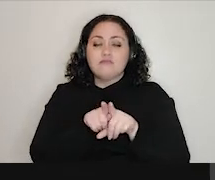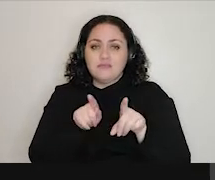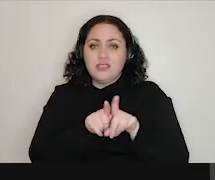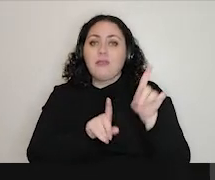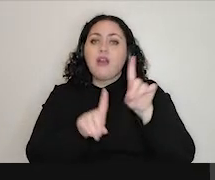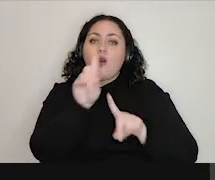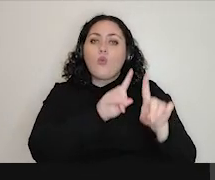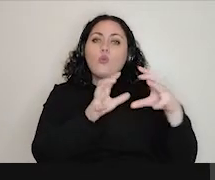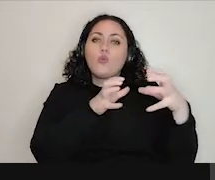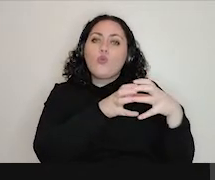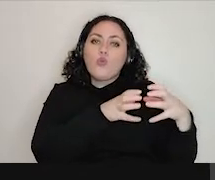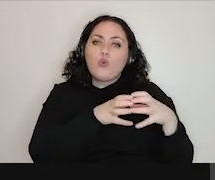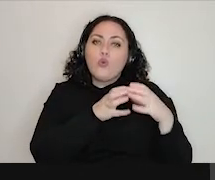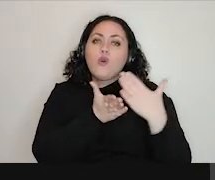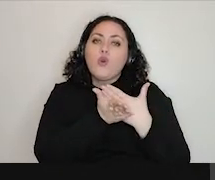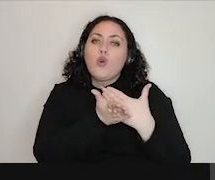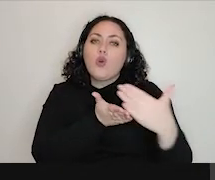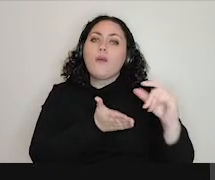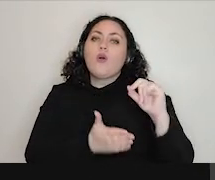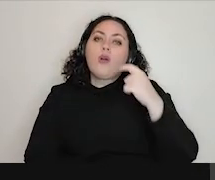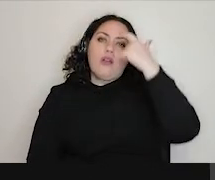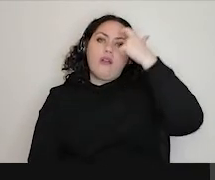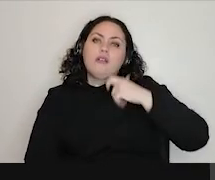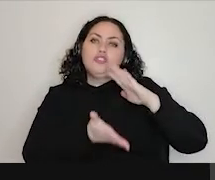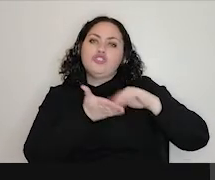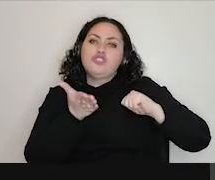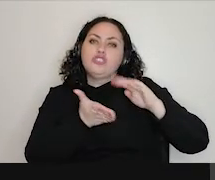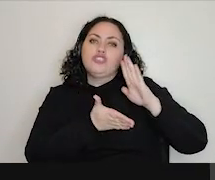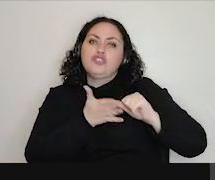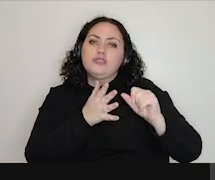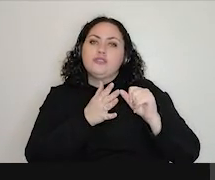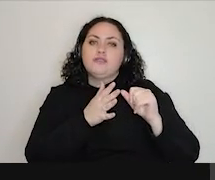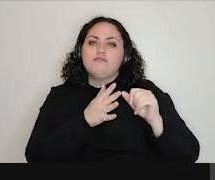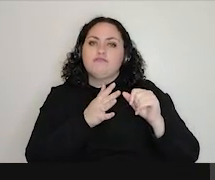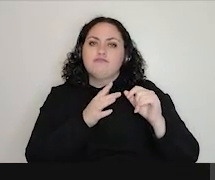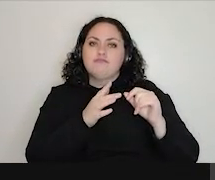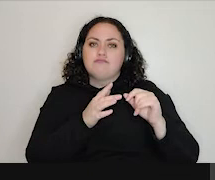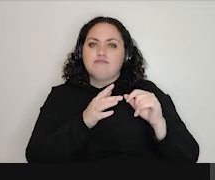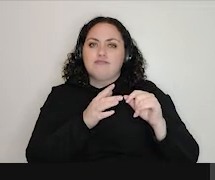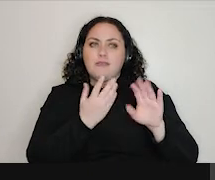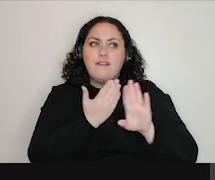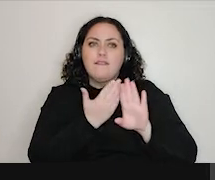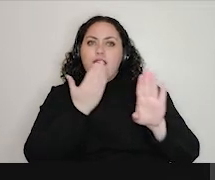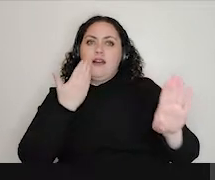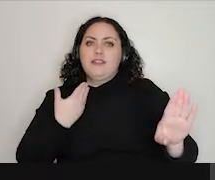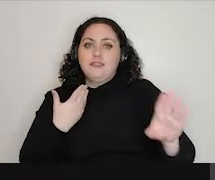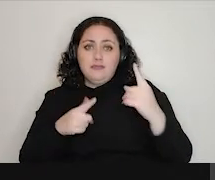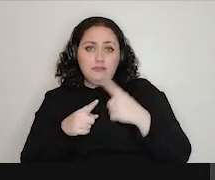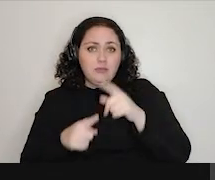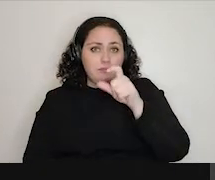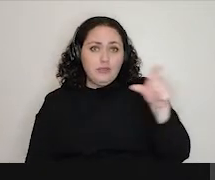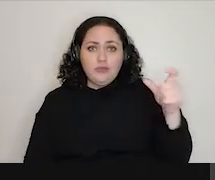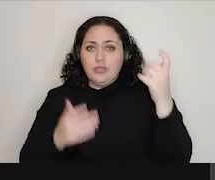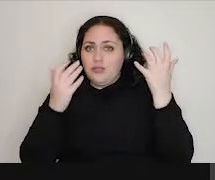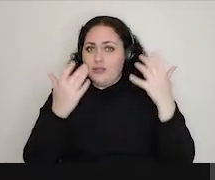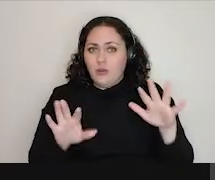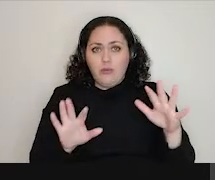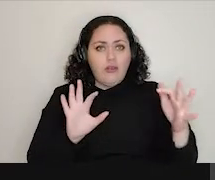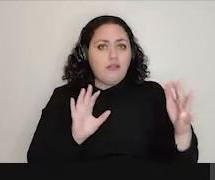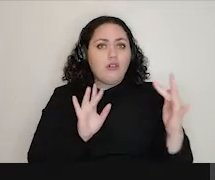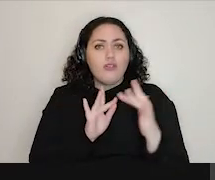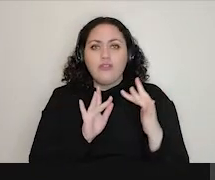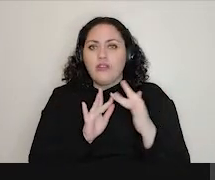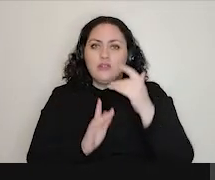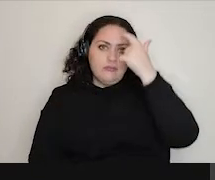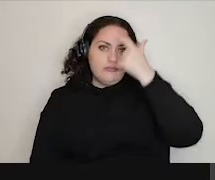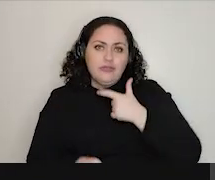estigmatizado, ser descartado de determinados contextos ou descartada de determinados contextos, porque as pessoas